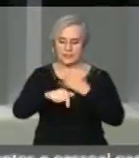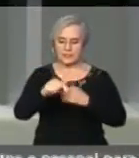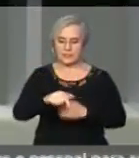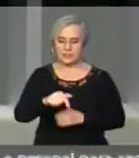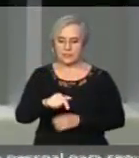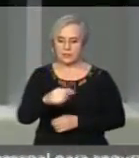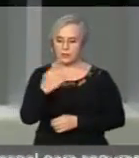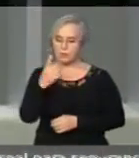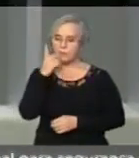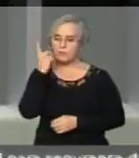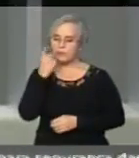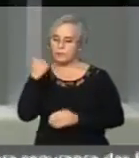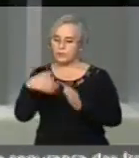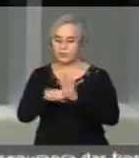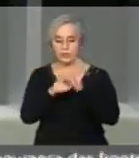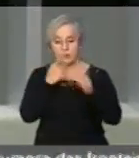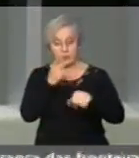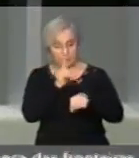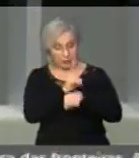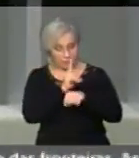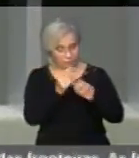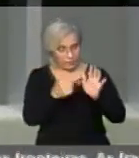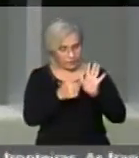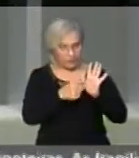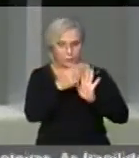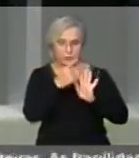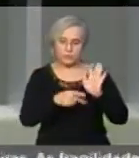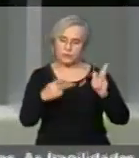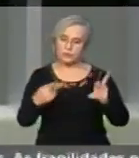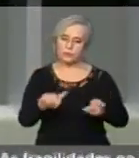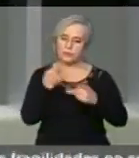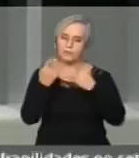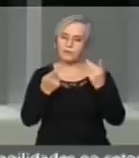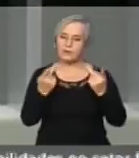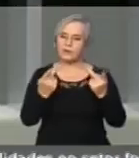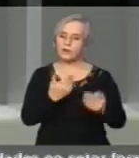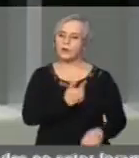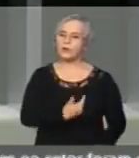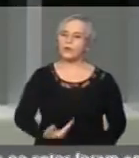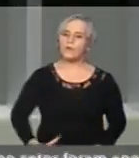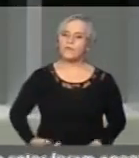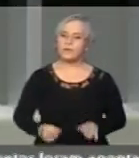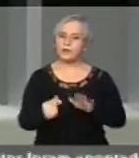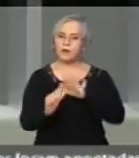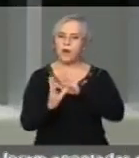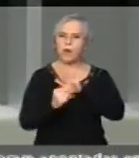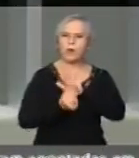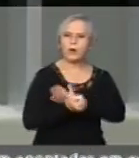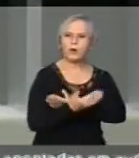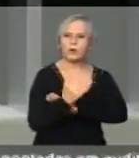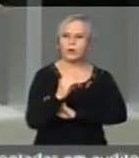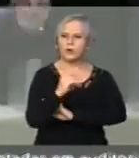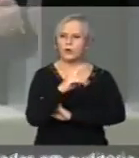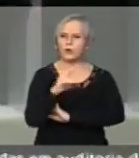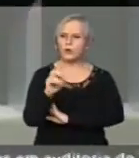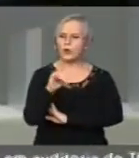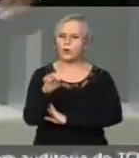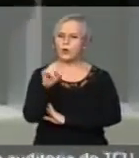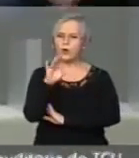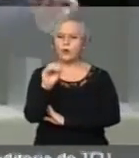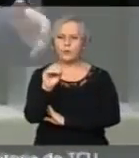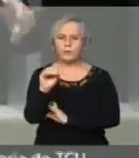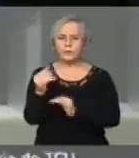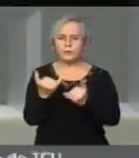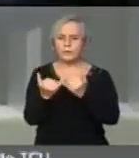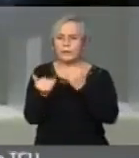falou, no meio da sua boa alocução, o governo é corrupto. Ninguém reage mais. Volta e meia